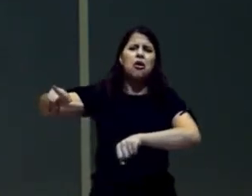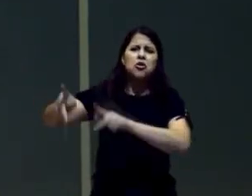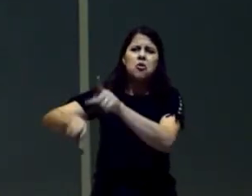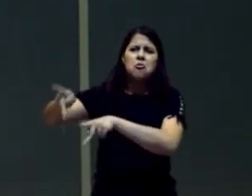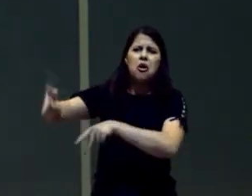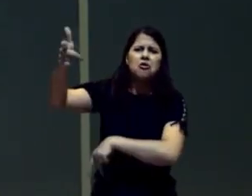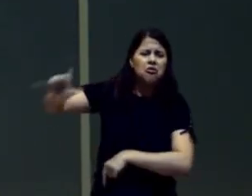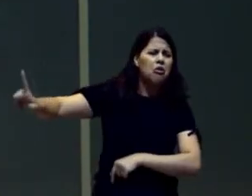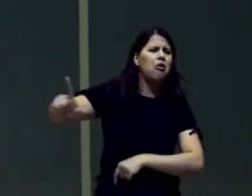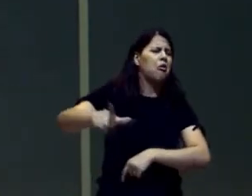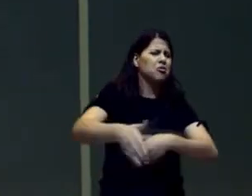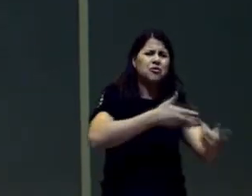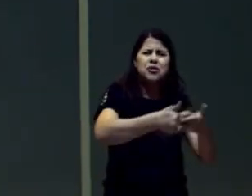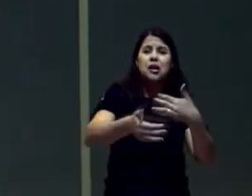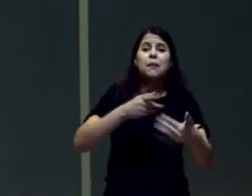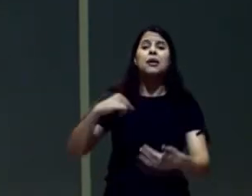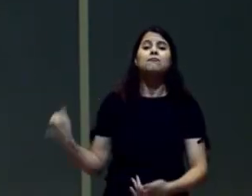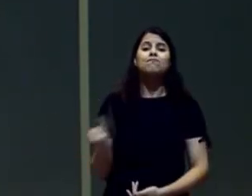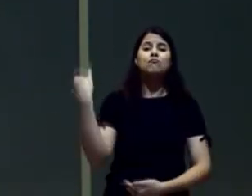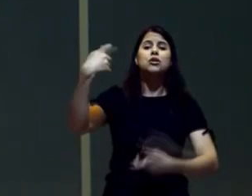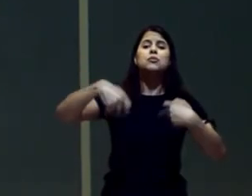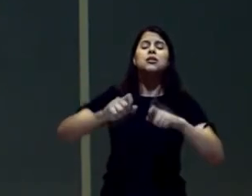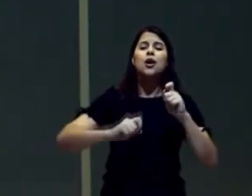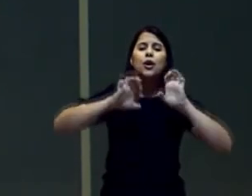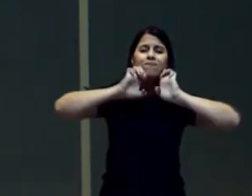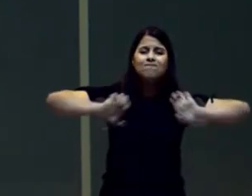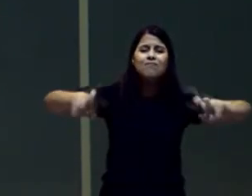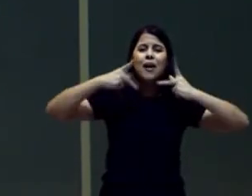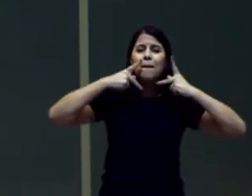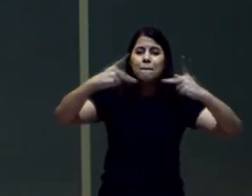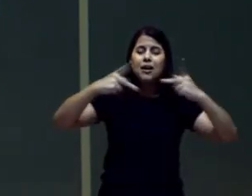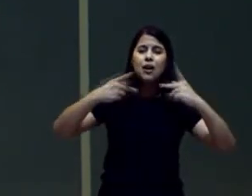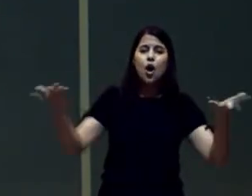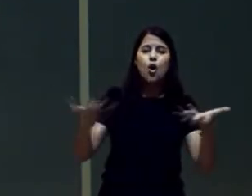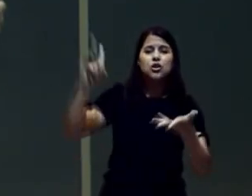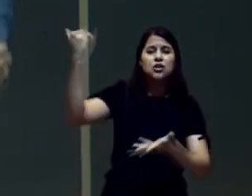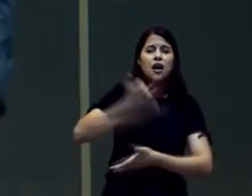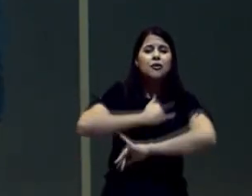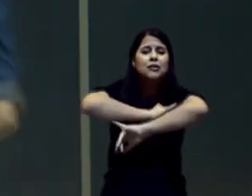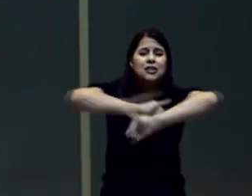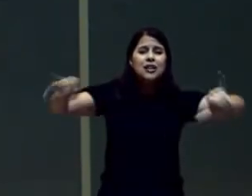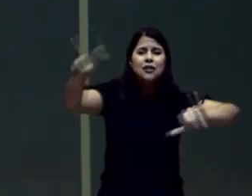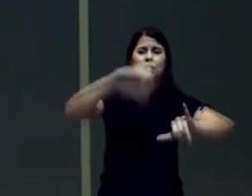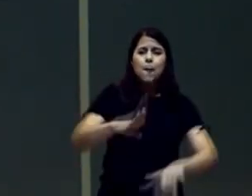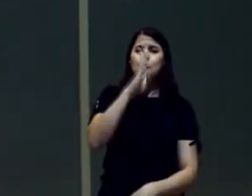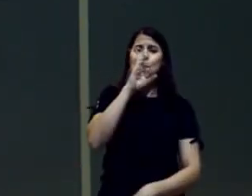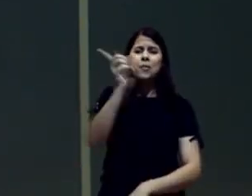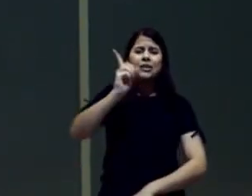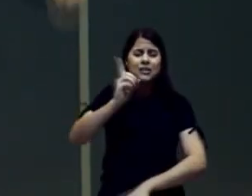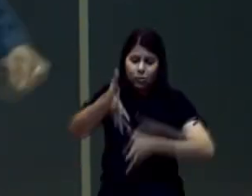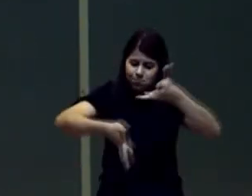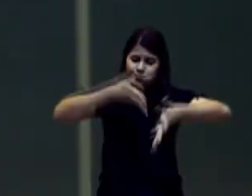uma herança que chegou até nós, e Paulo está dizendo a Timóteo que Deus fala conosco nesta noite: pregue a